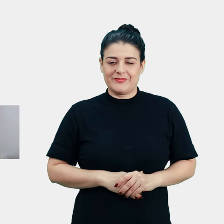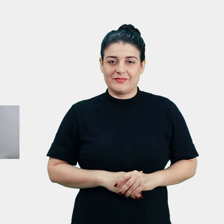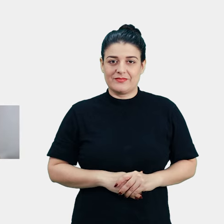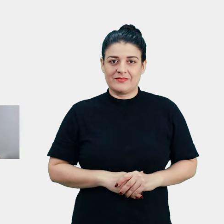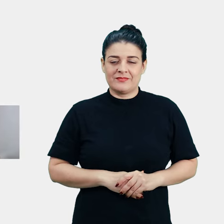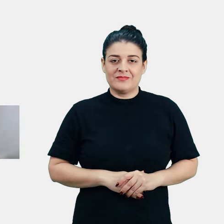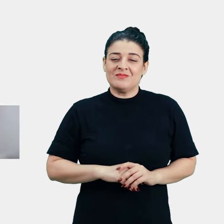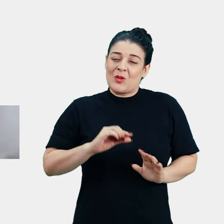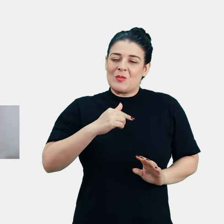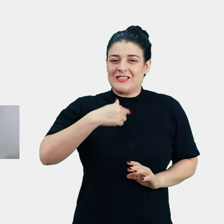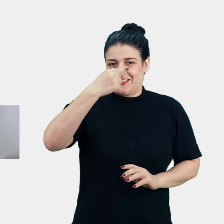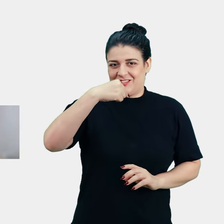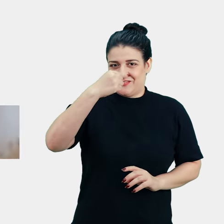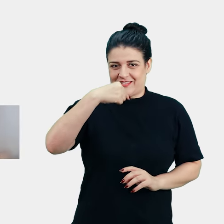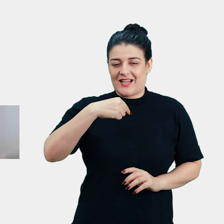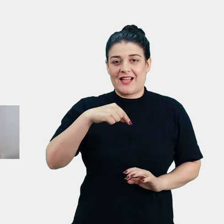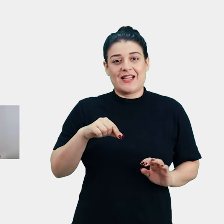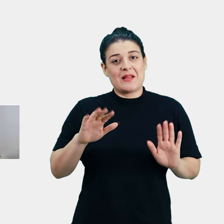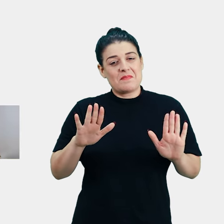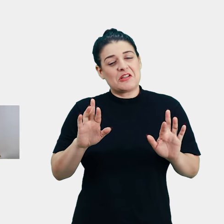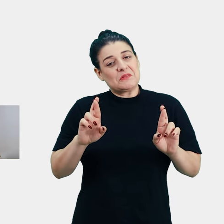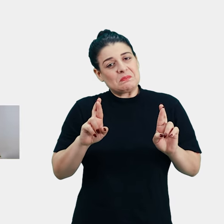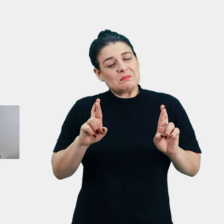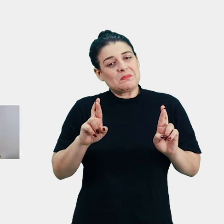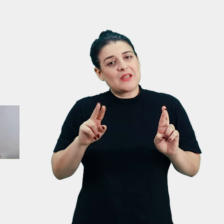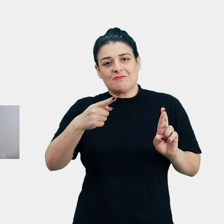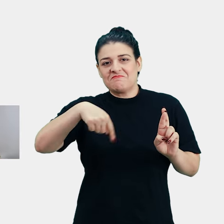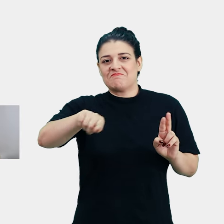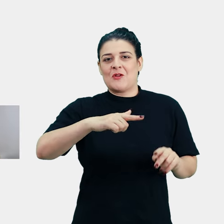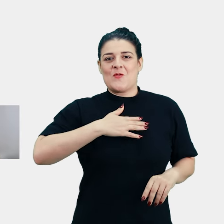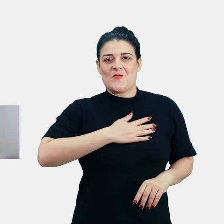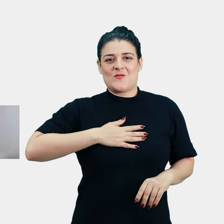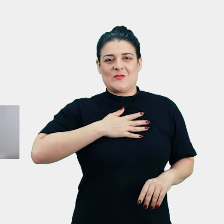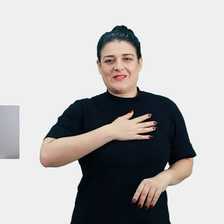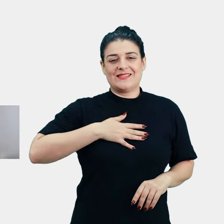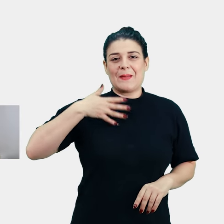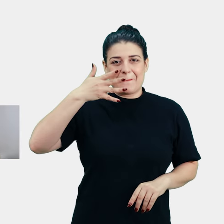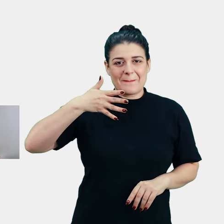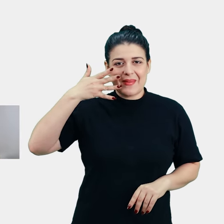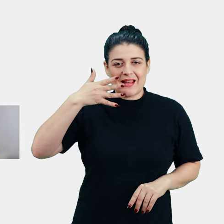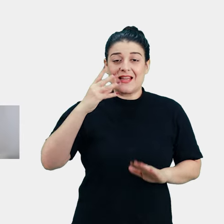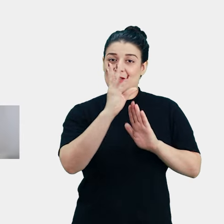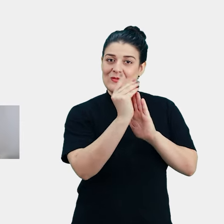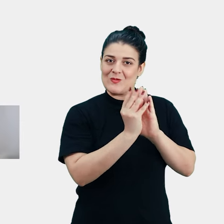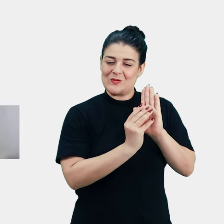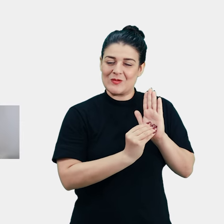um pouco resfriada, mas eu espero que vocês tenham gostado dessa palestra, desse